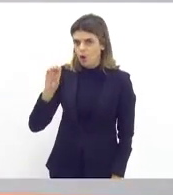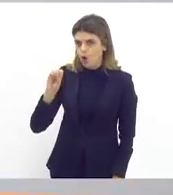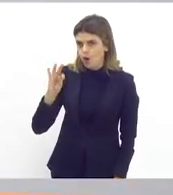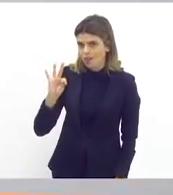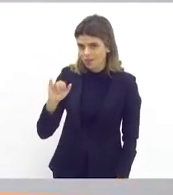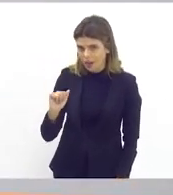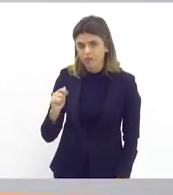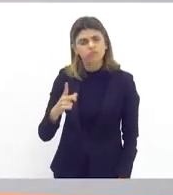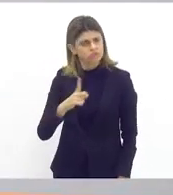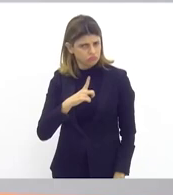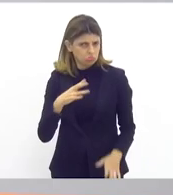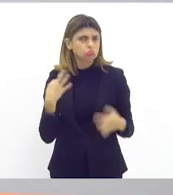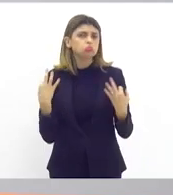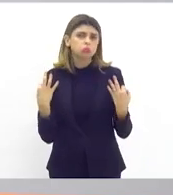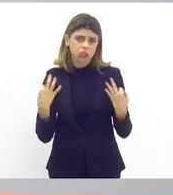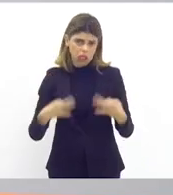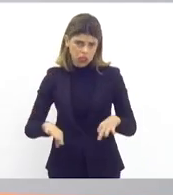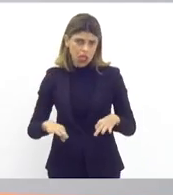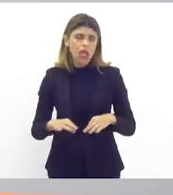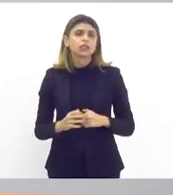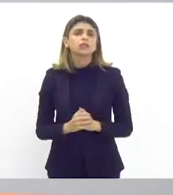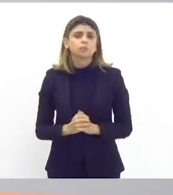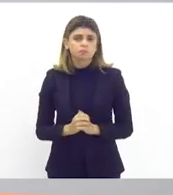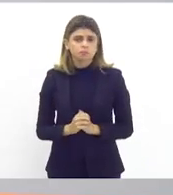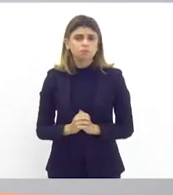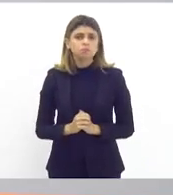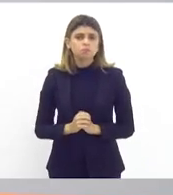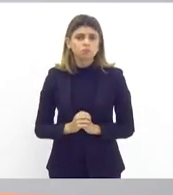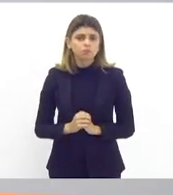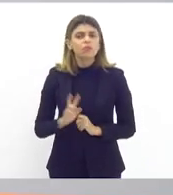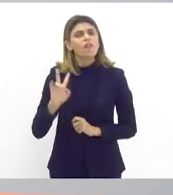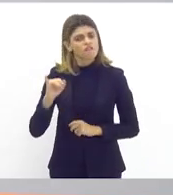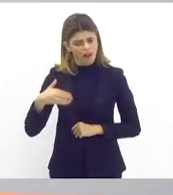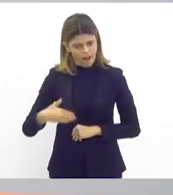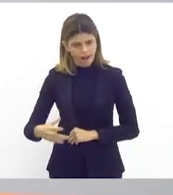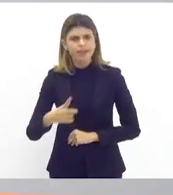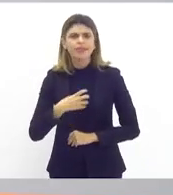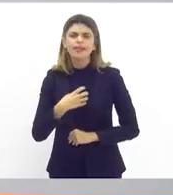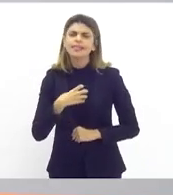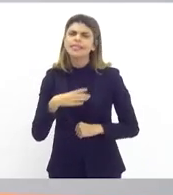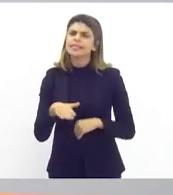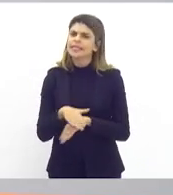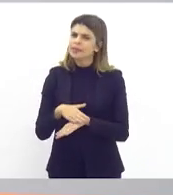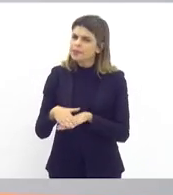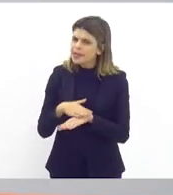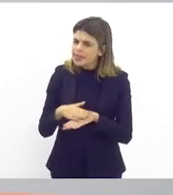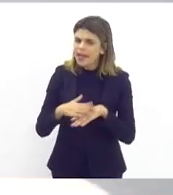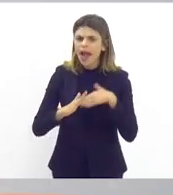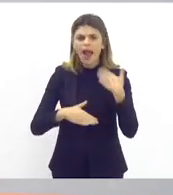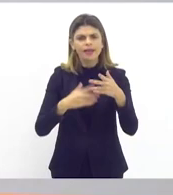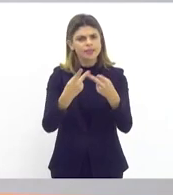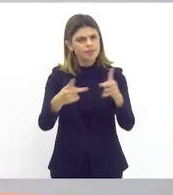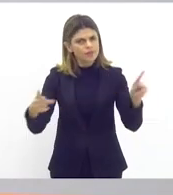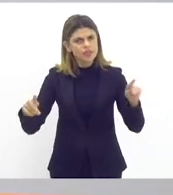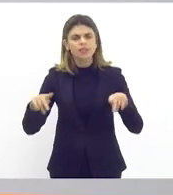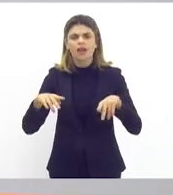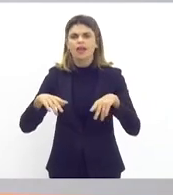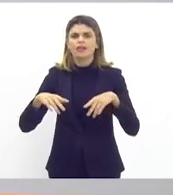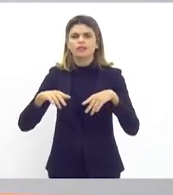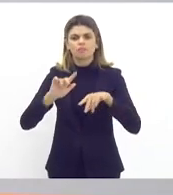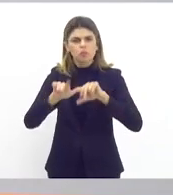eu tenho certeza que vai ter uma sensibilidade de vocês muito